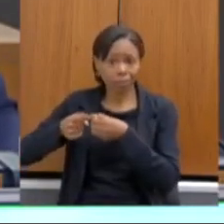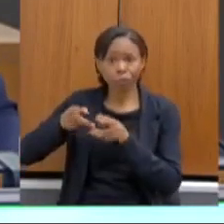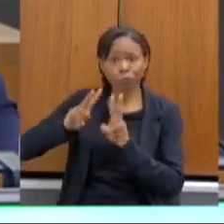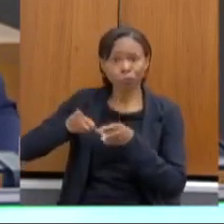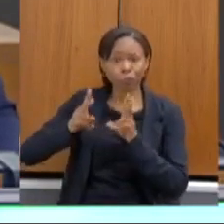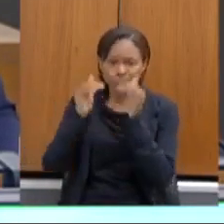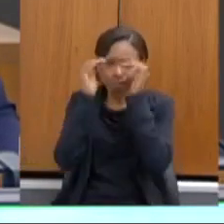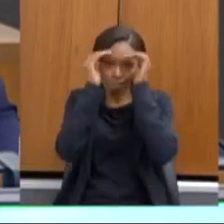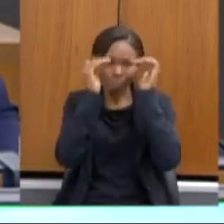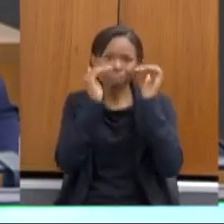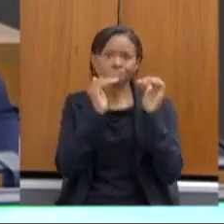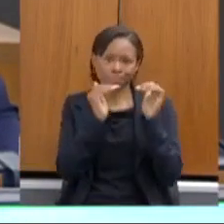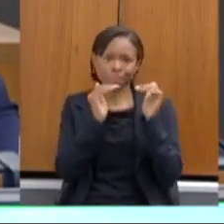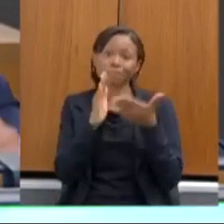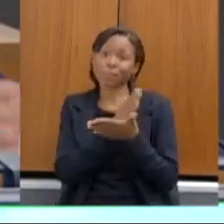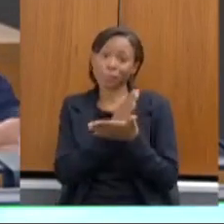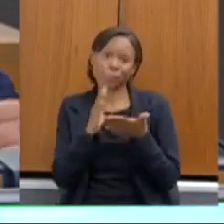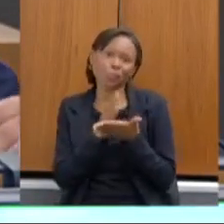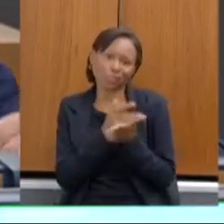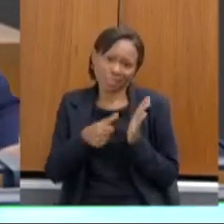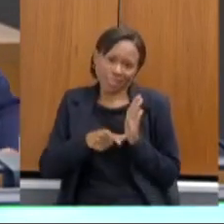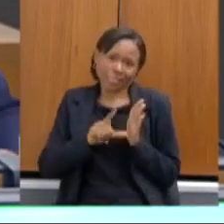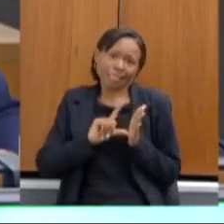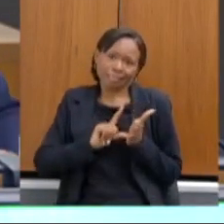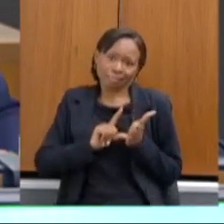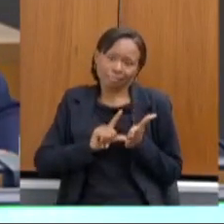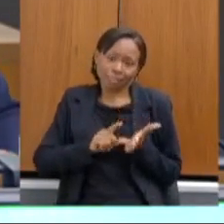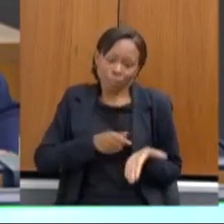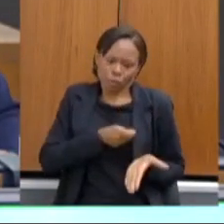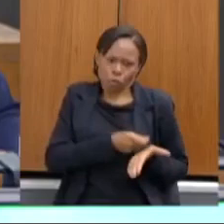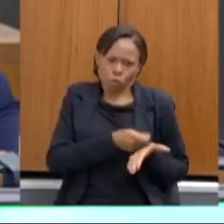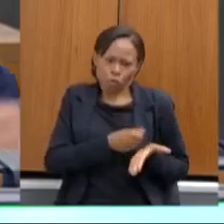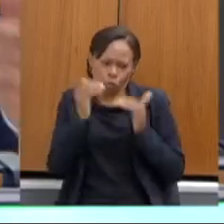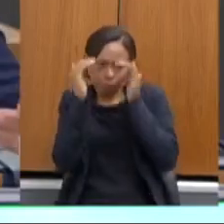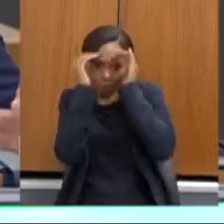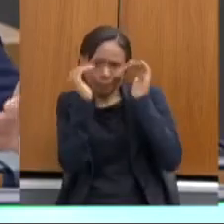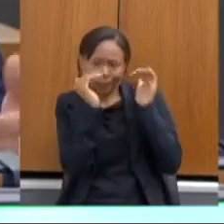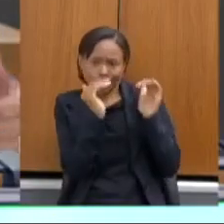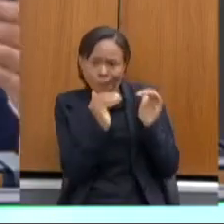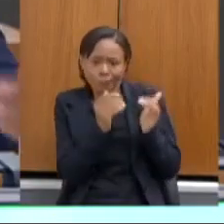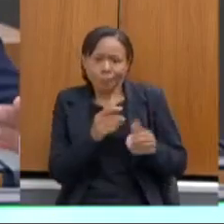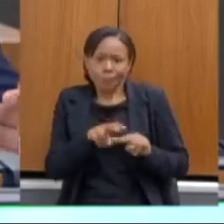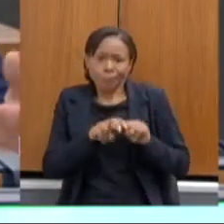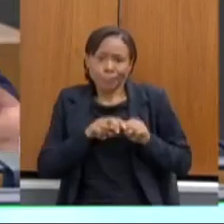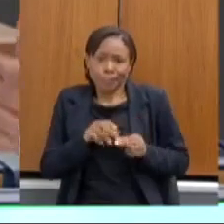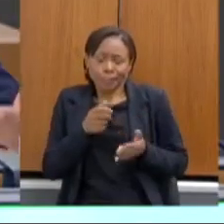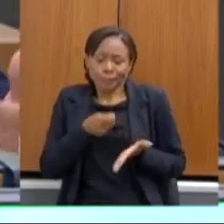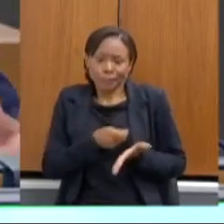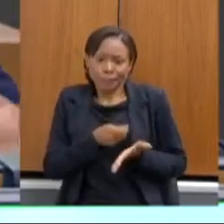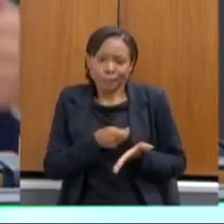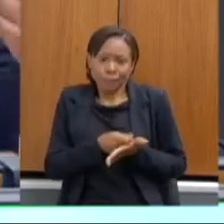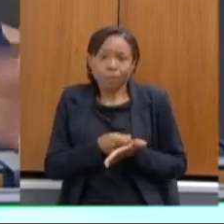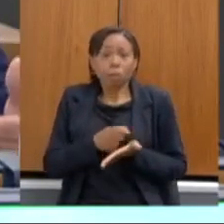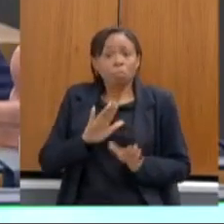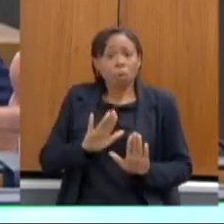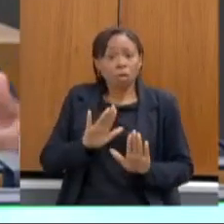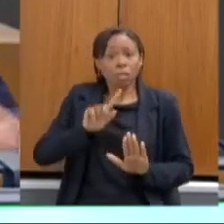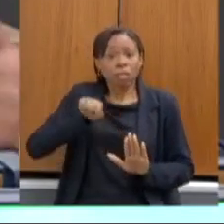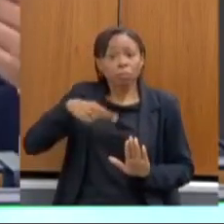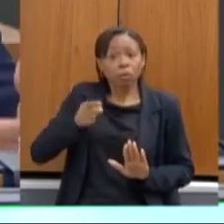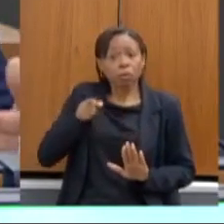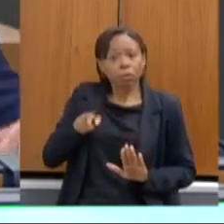vieram pela dor por força de liminar permaneceram pelo amor porque